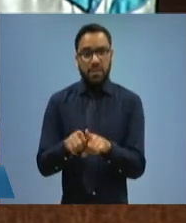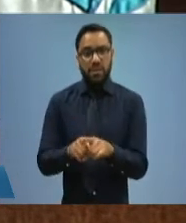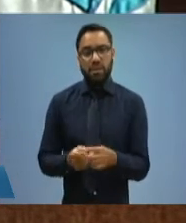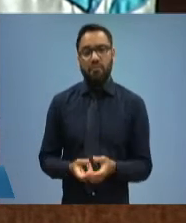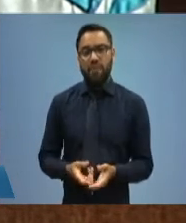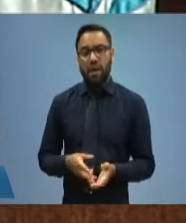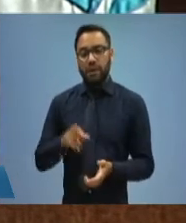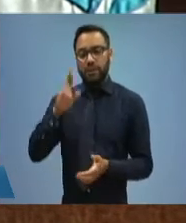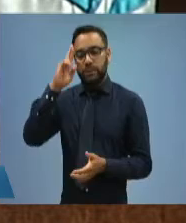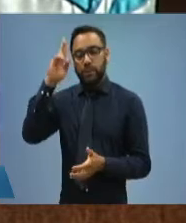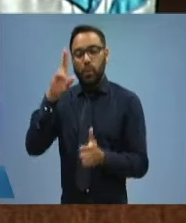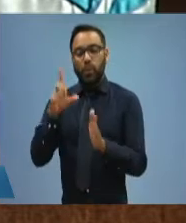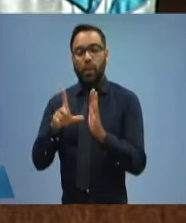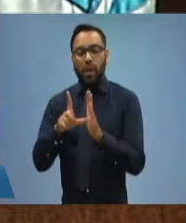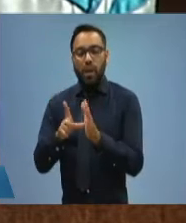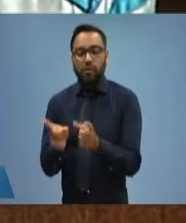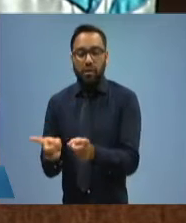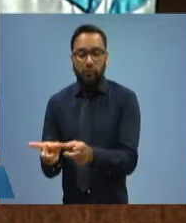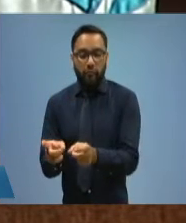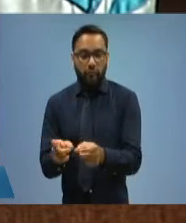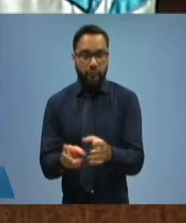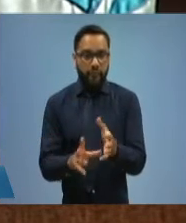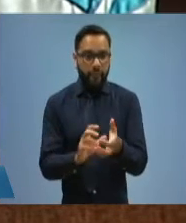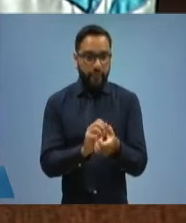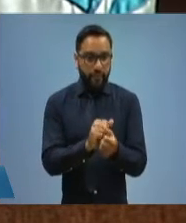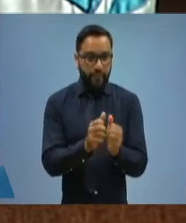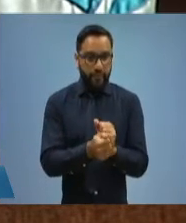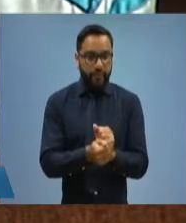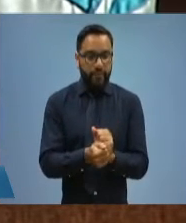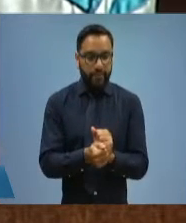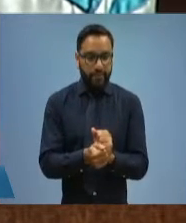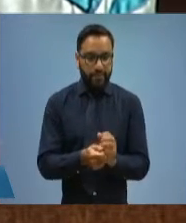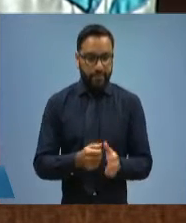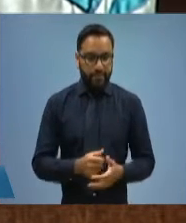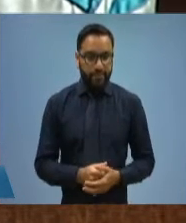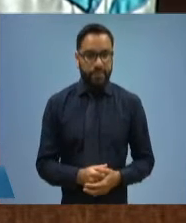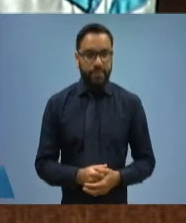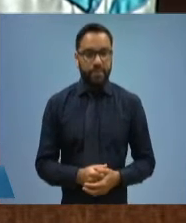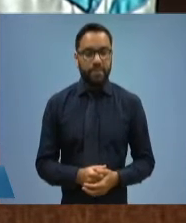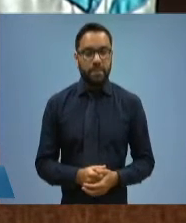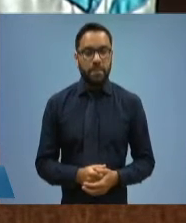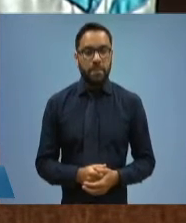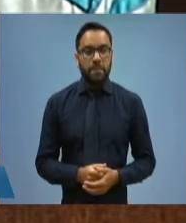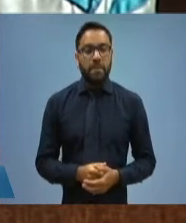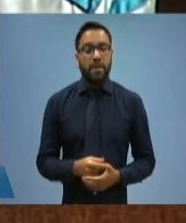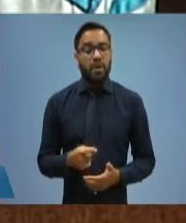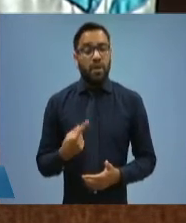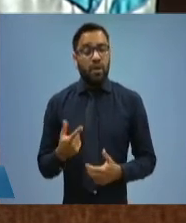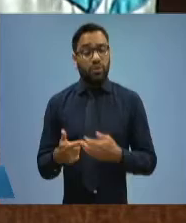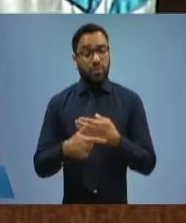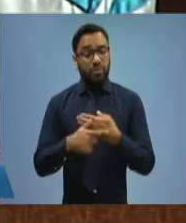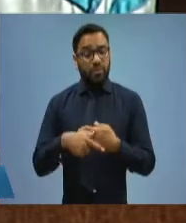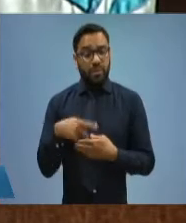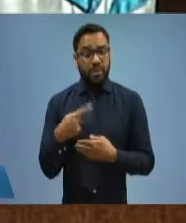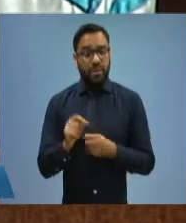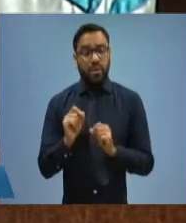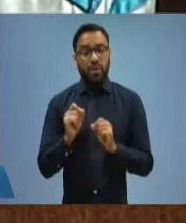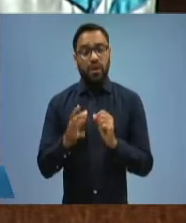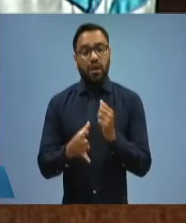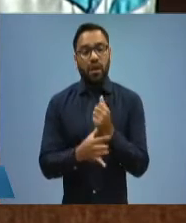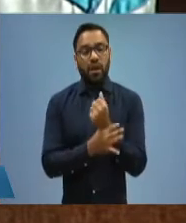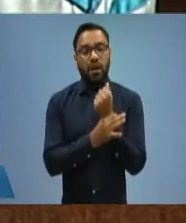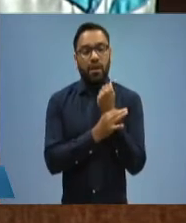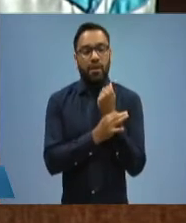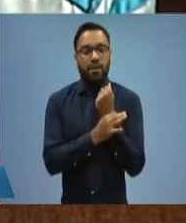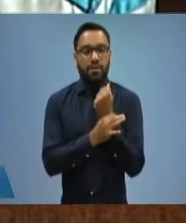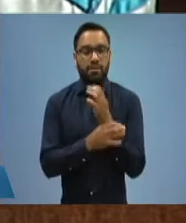economia solidária e em uma disputa política, ideológica e até partidária. Não é para isso que a gente está aqui. A gente está aqui para garantir que a sociedade de